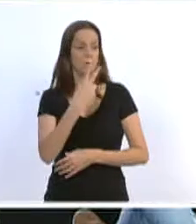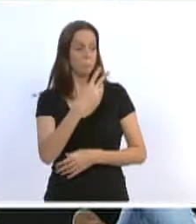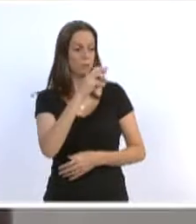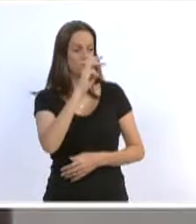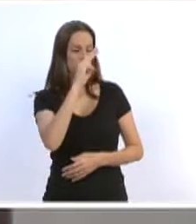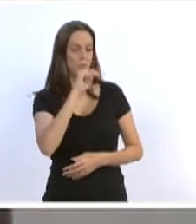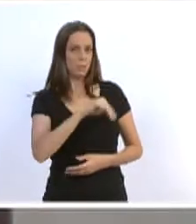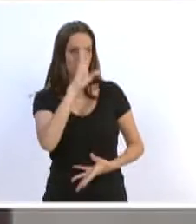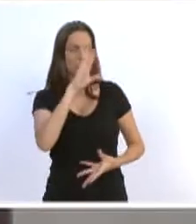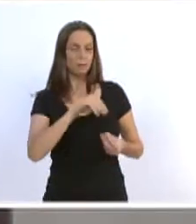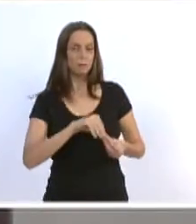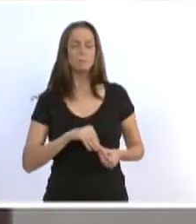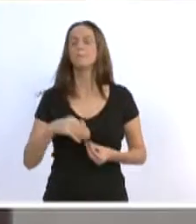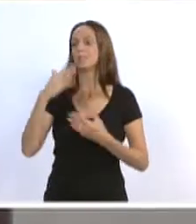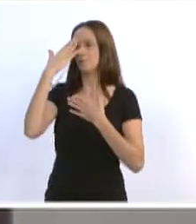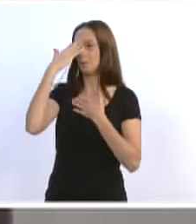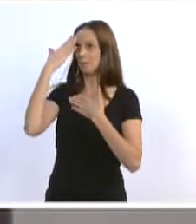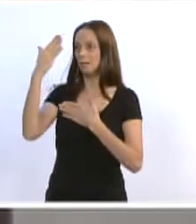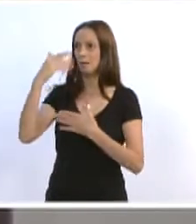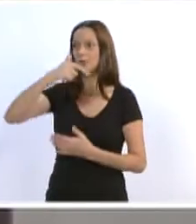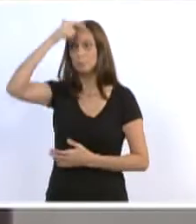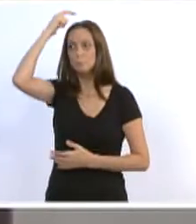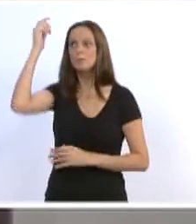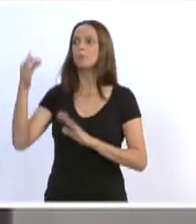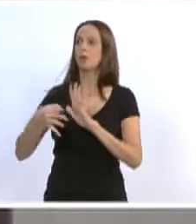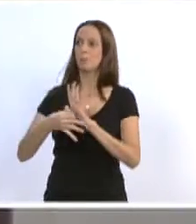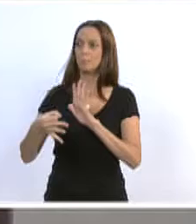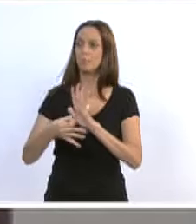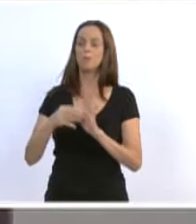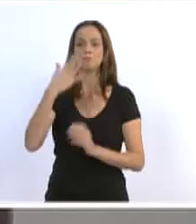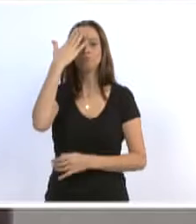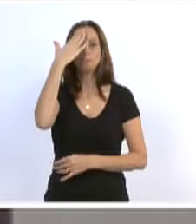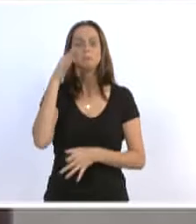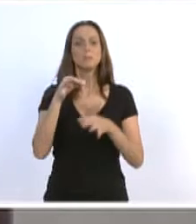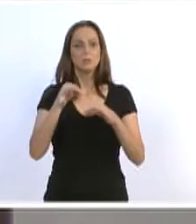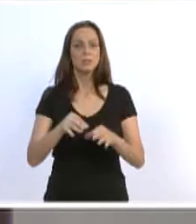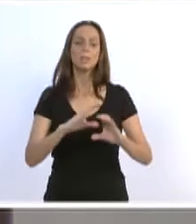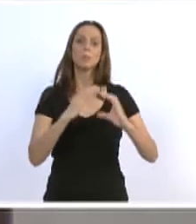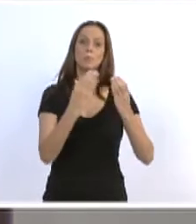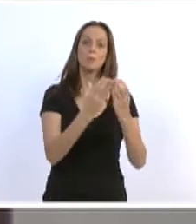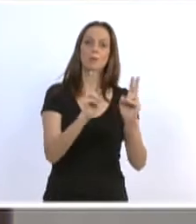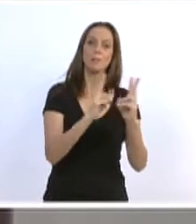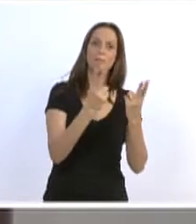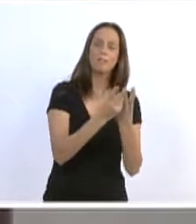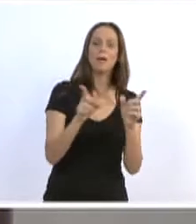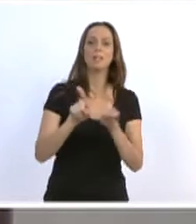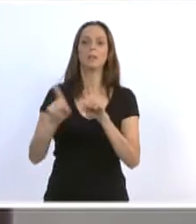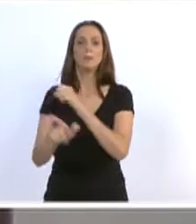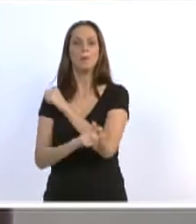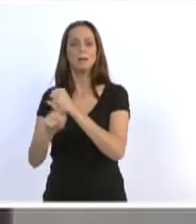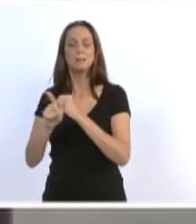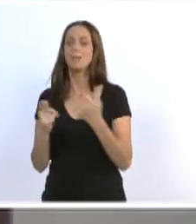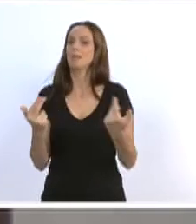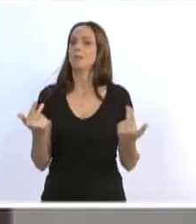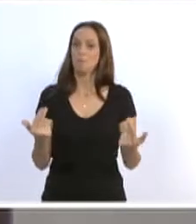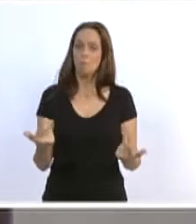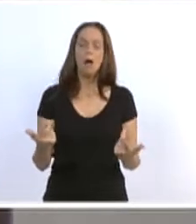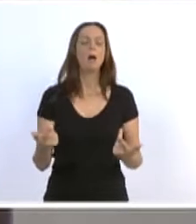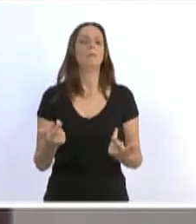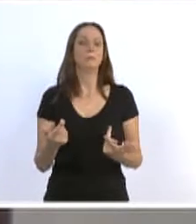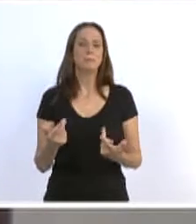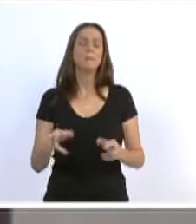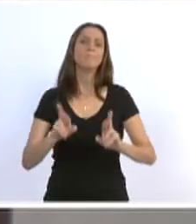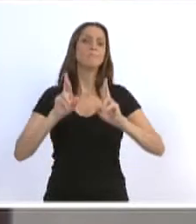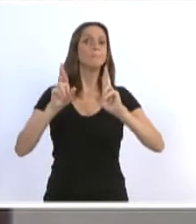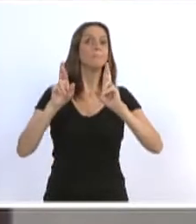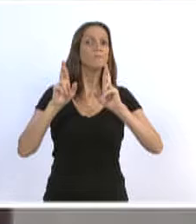minutos muito obrigado pela parte dianteira com certeza a comunidade tanto da velha quando garcia em blumenau não vê a hora do famoso morro do